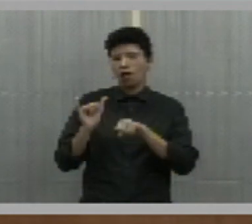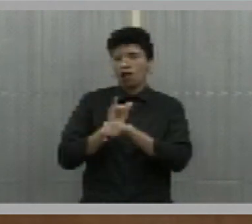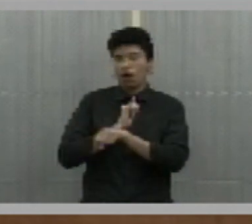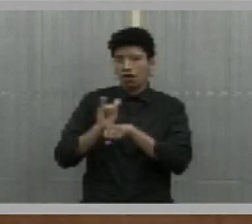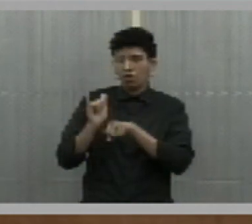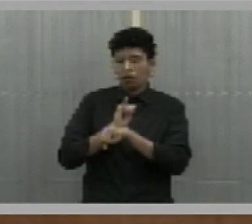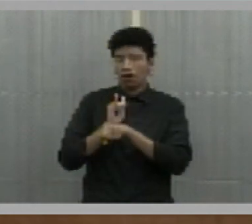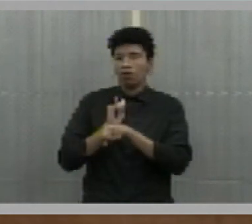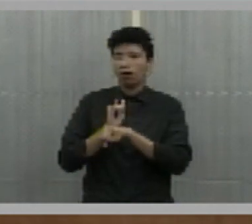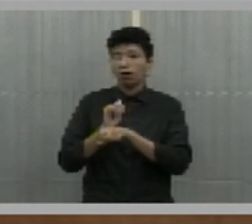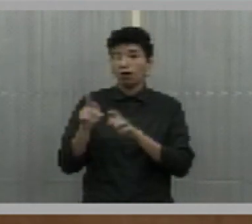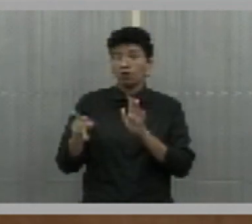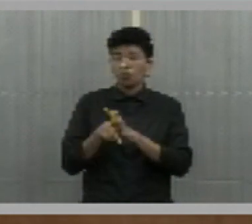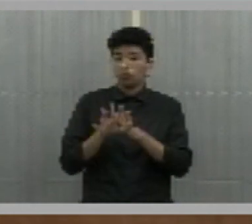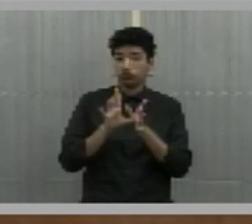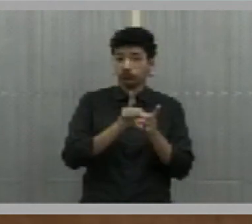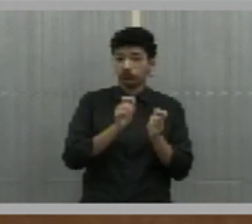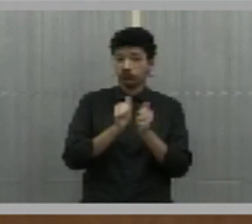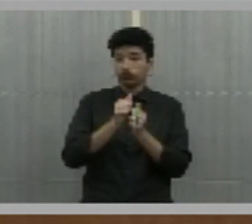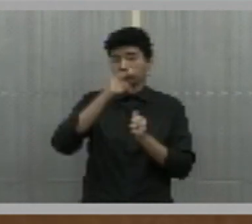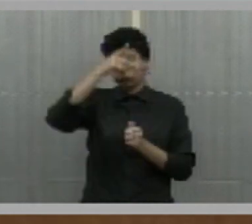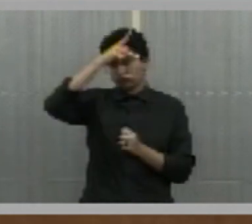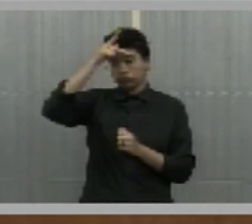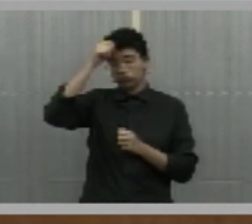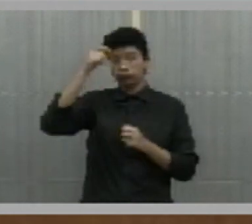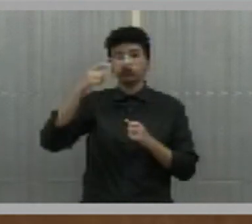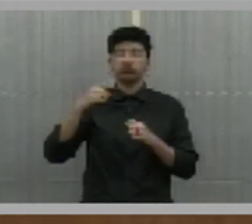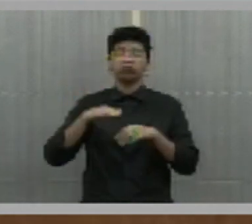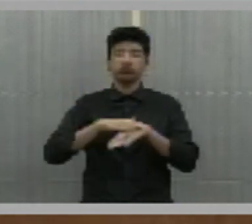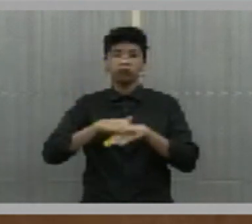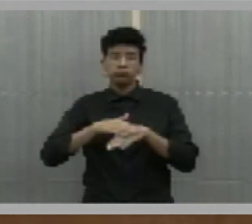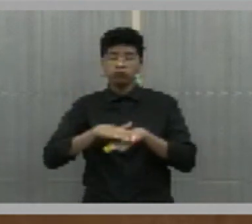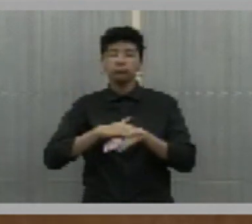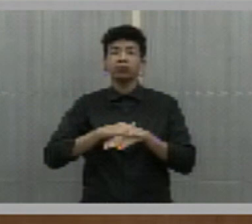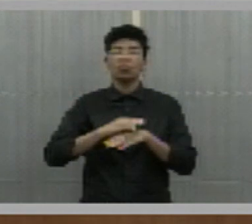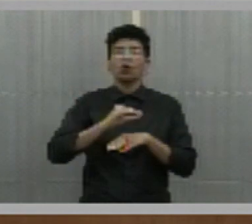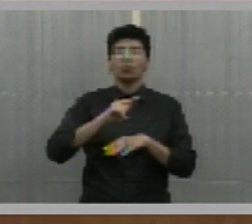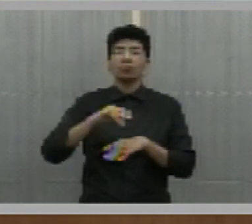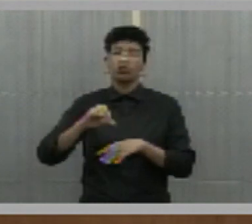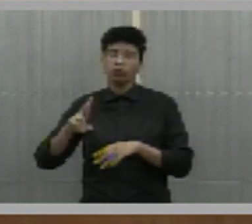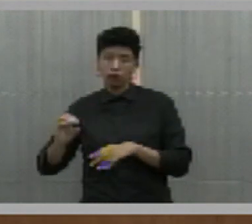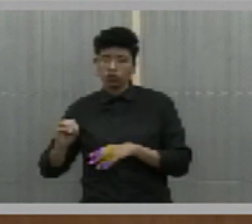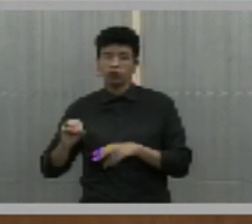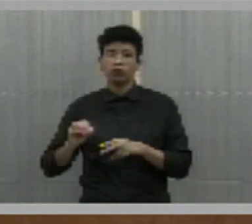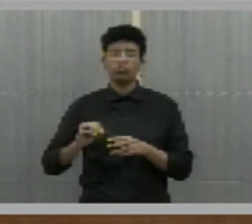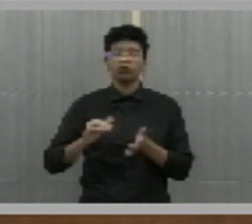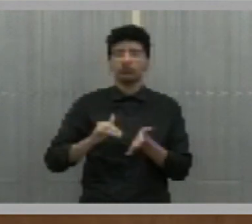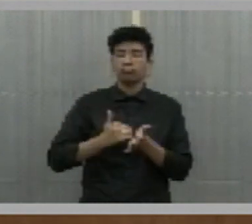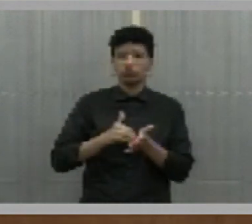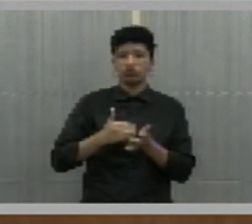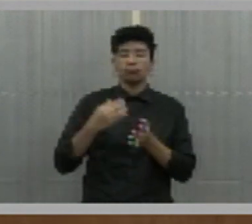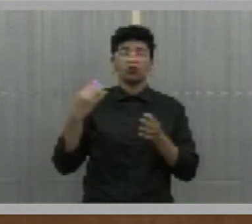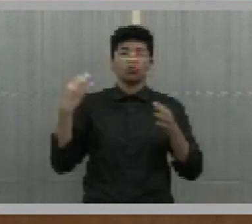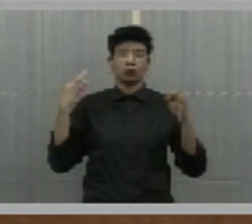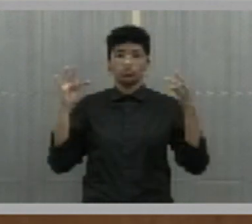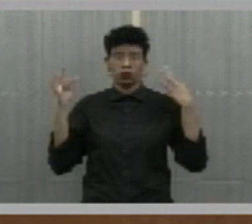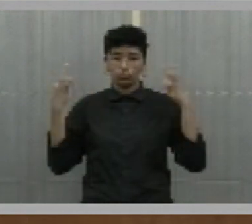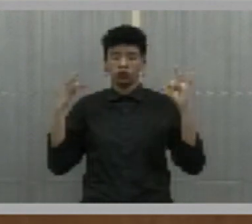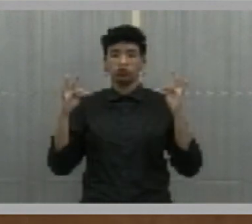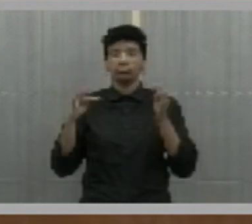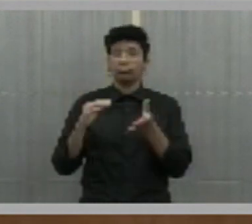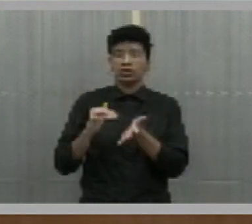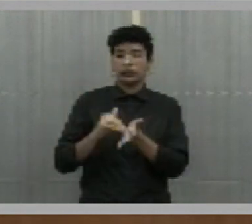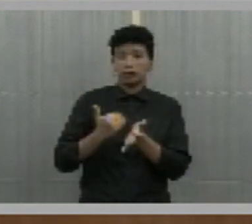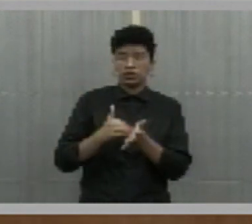as referidas prefeituras, diálogo com os permissionários, Secretaria de Estado do Turismo e